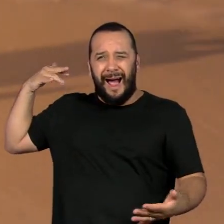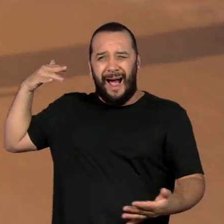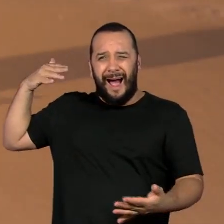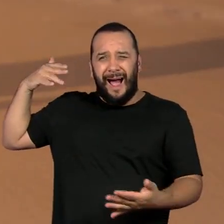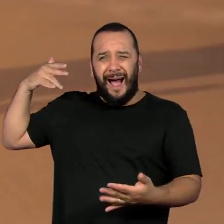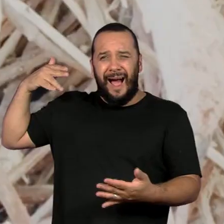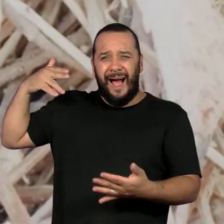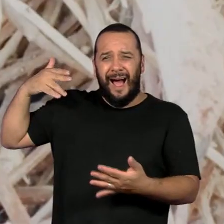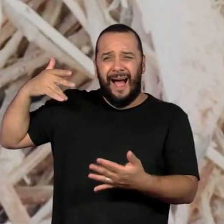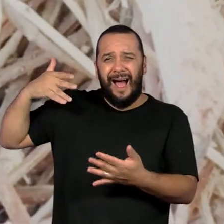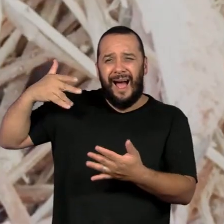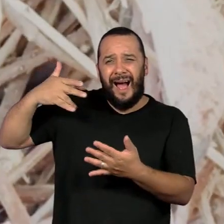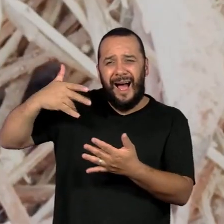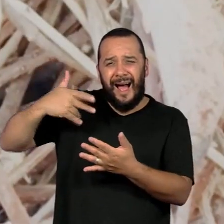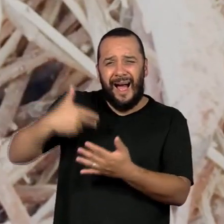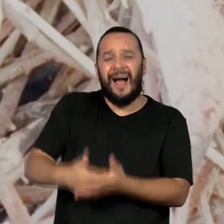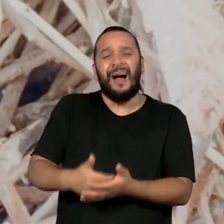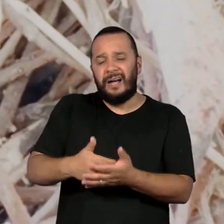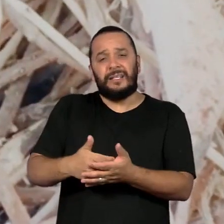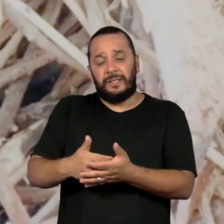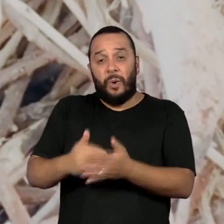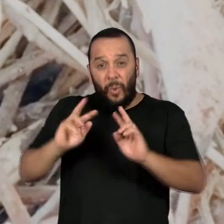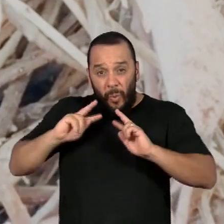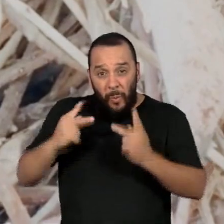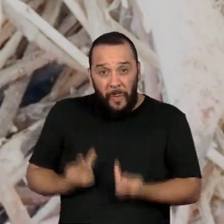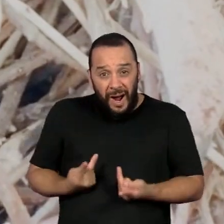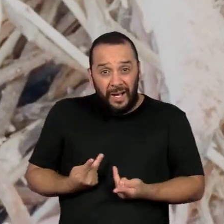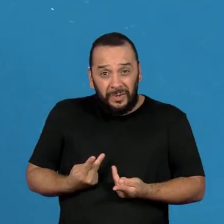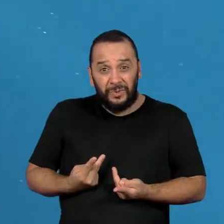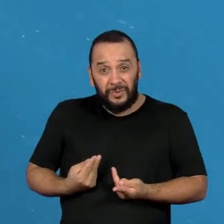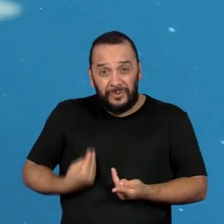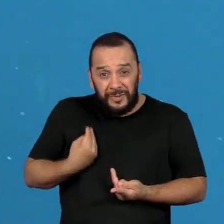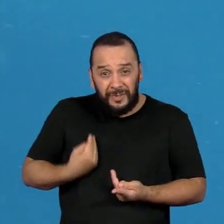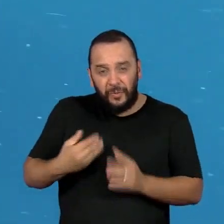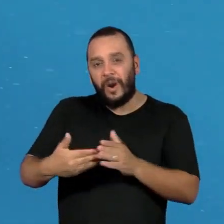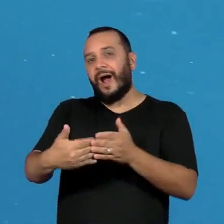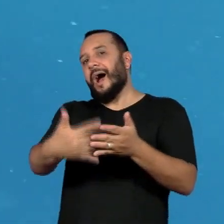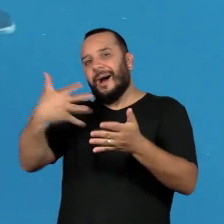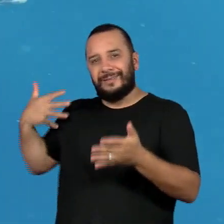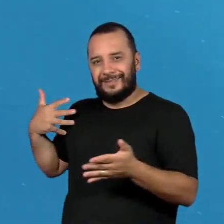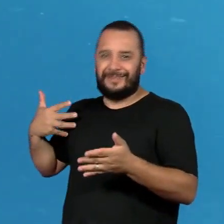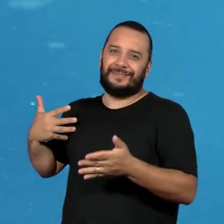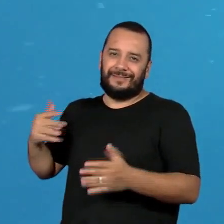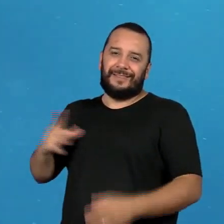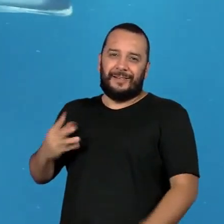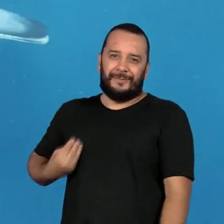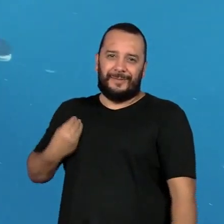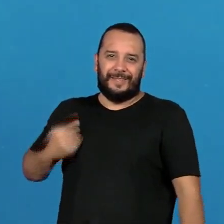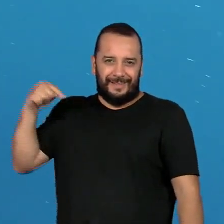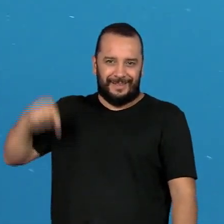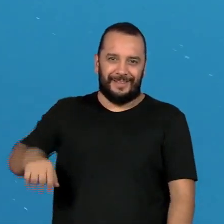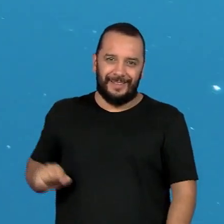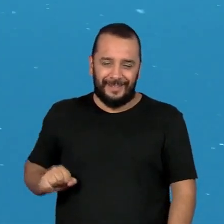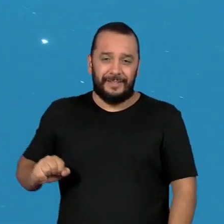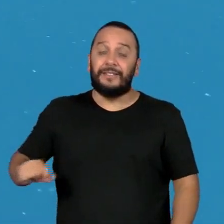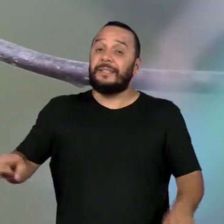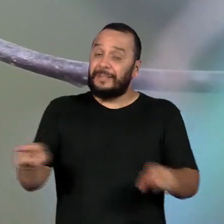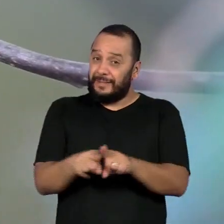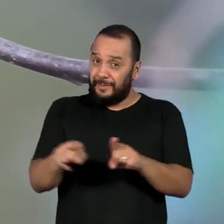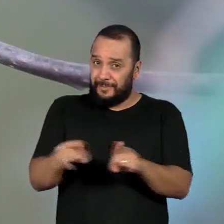ter chegado na Terra. Os seres que continuam vivos até hoje são aqueles que